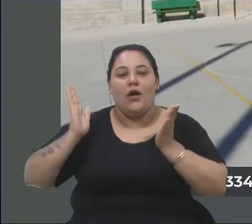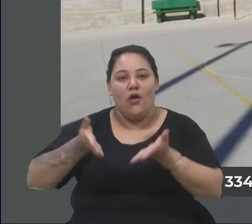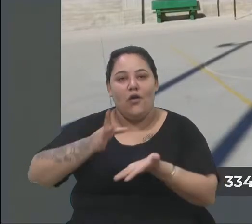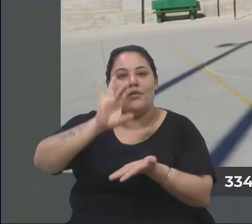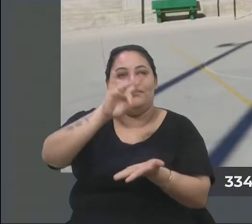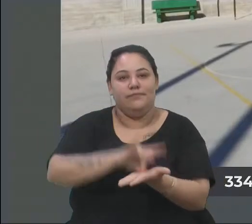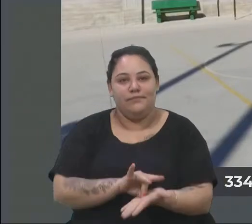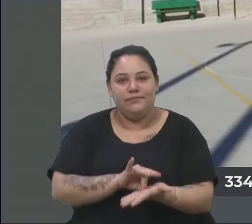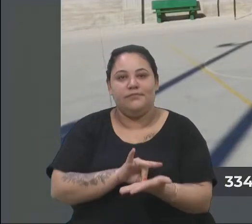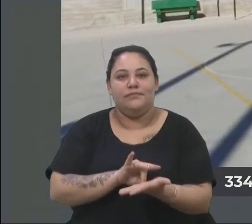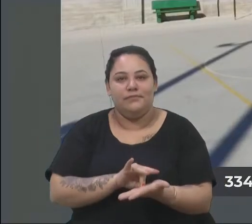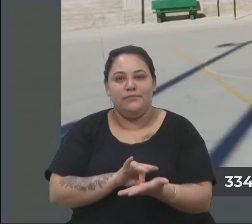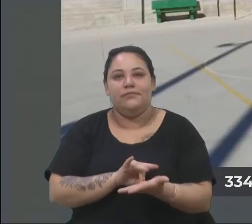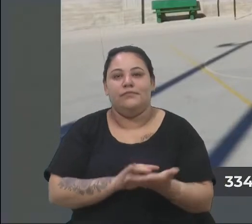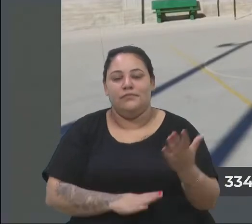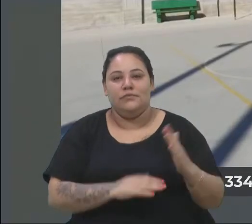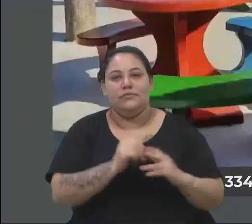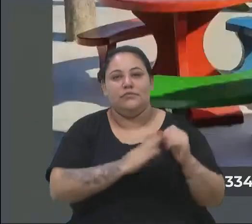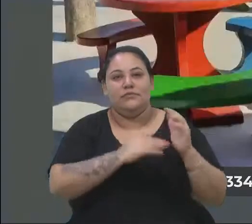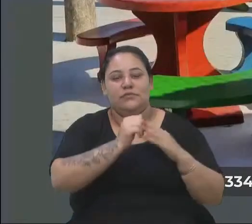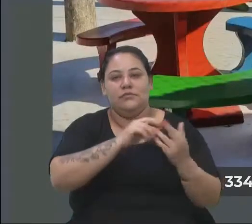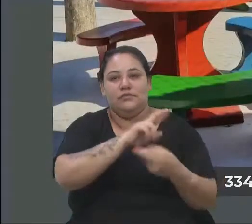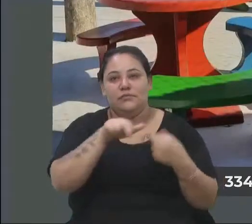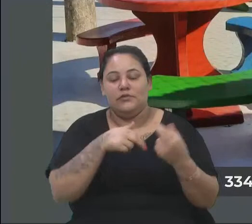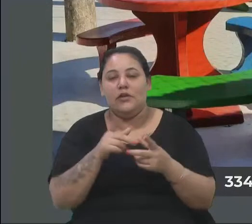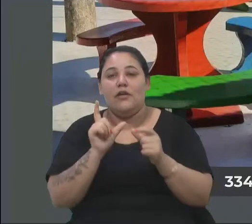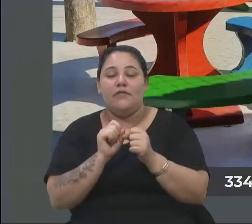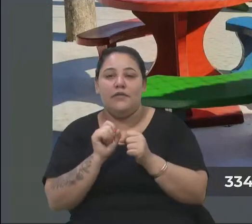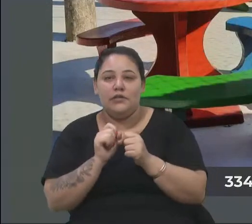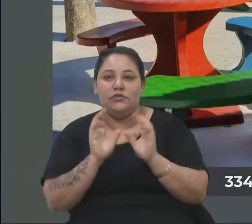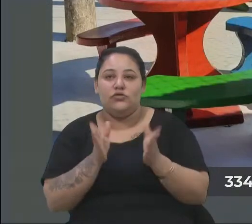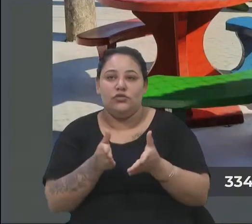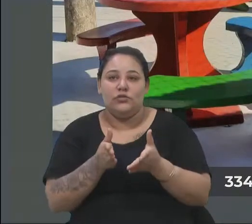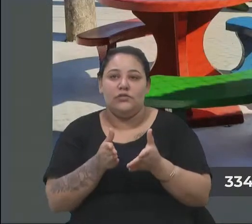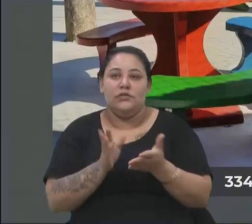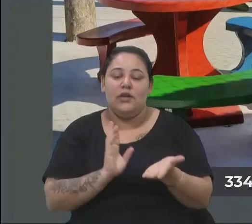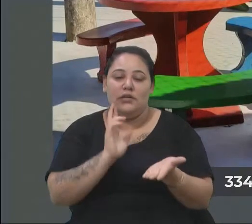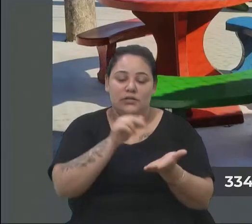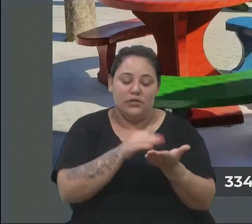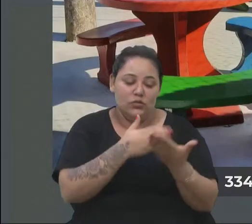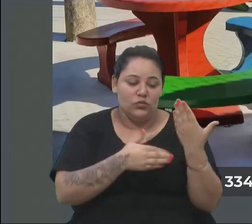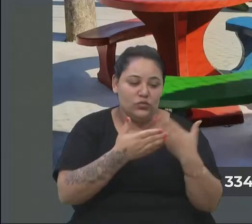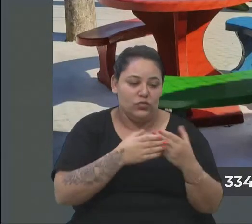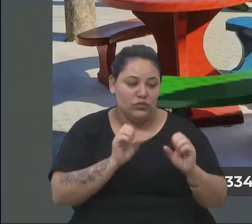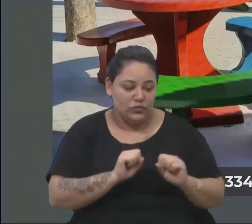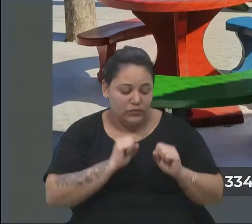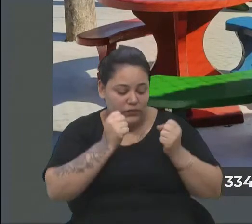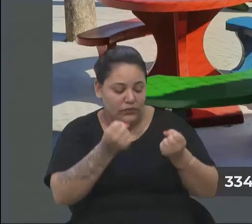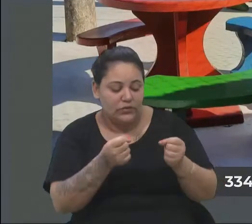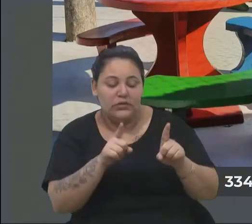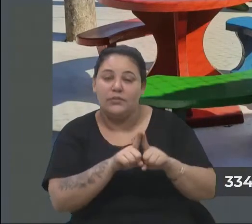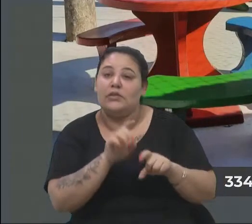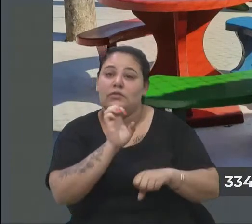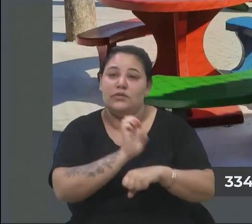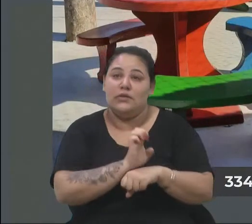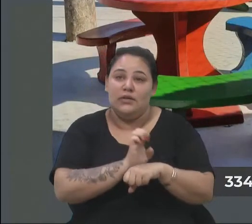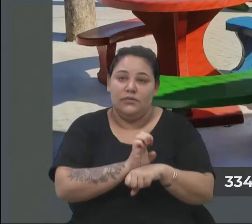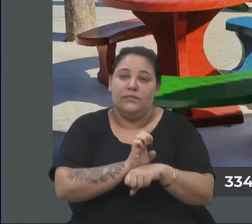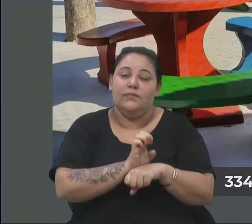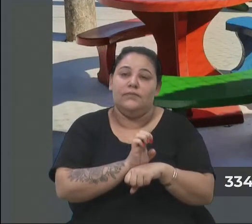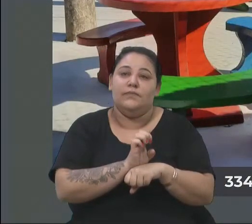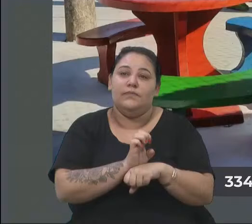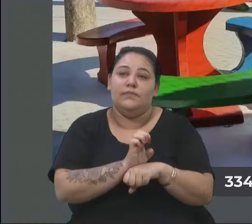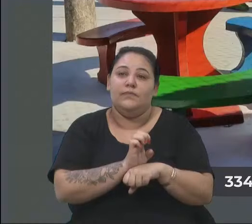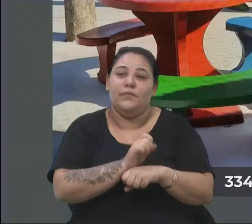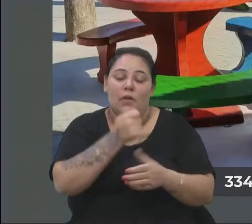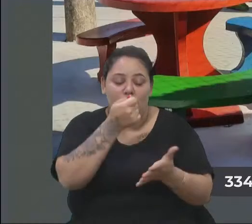realidade. Está em obra, está sendo realizada com todos os esforços do Estado.